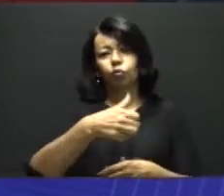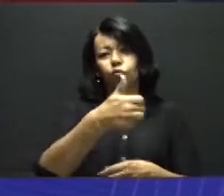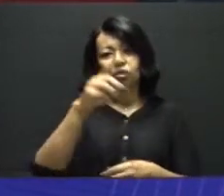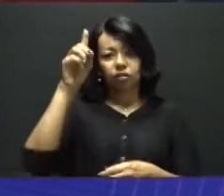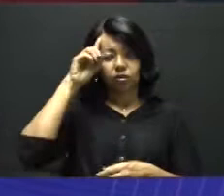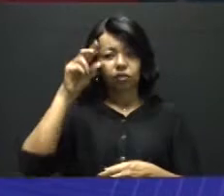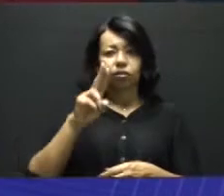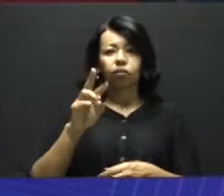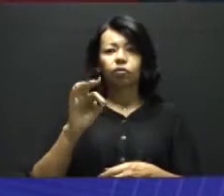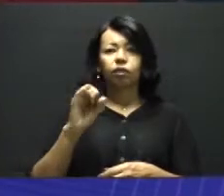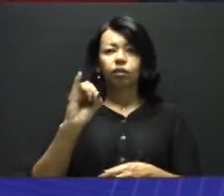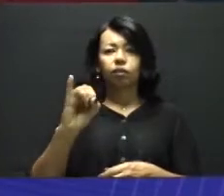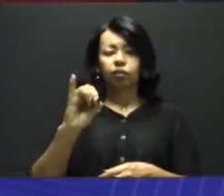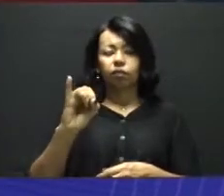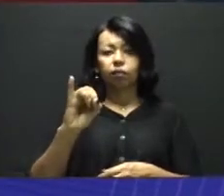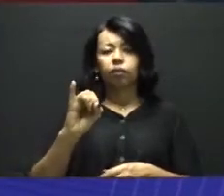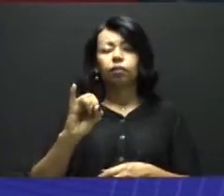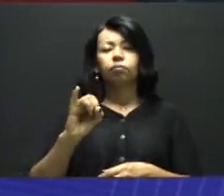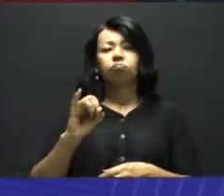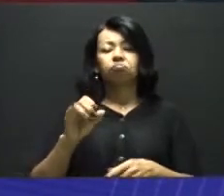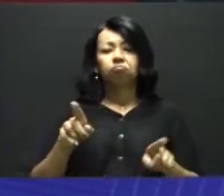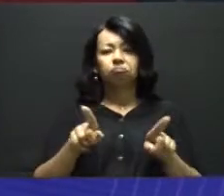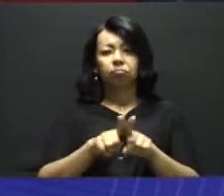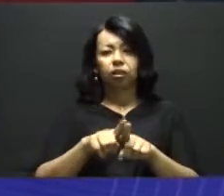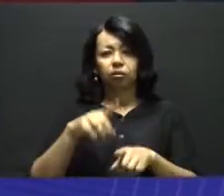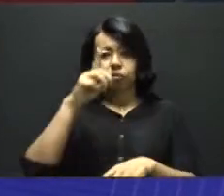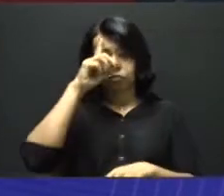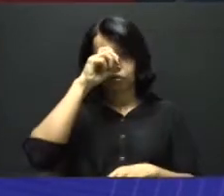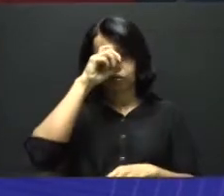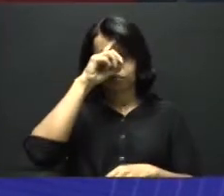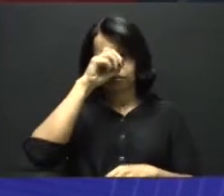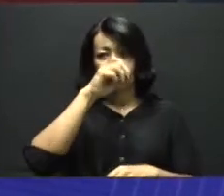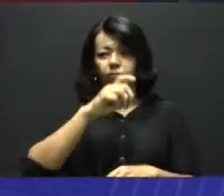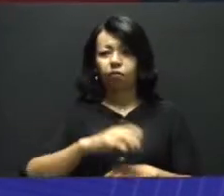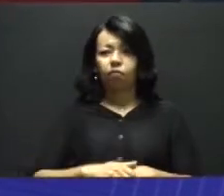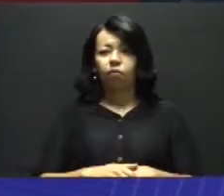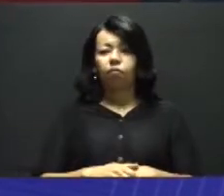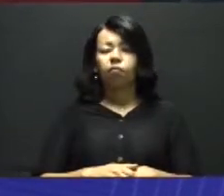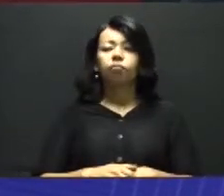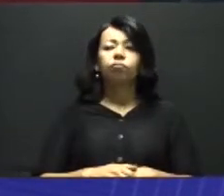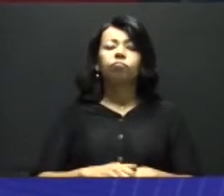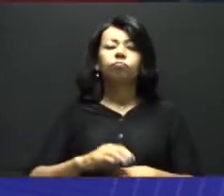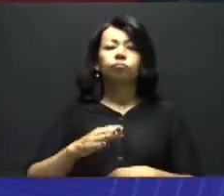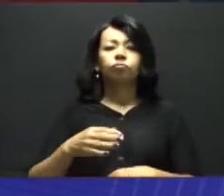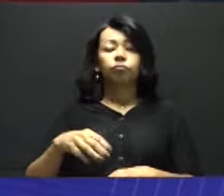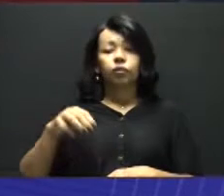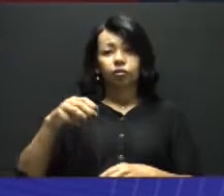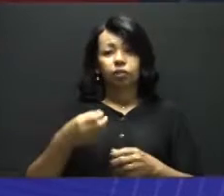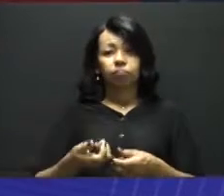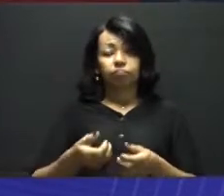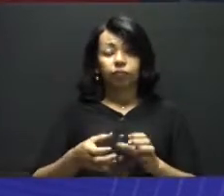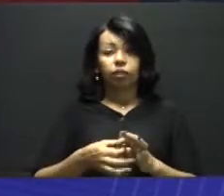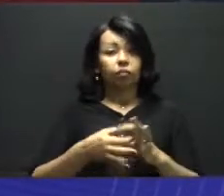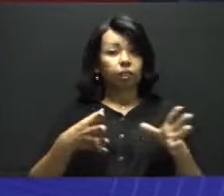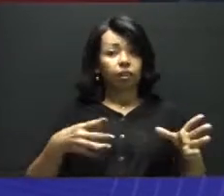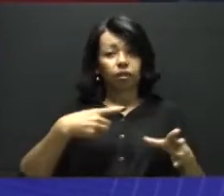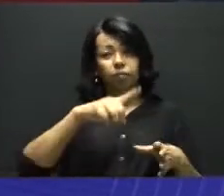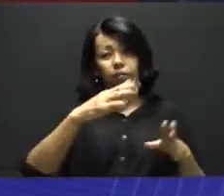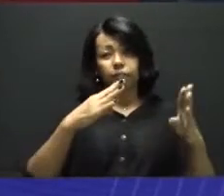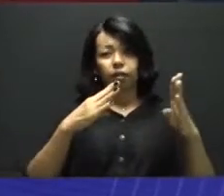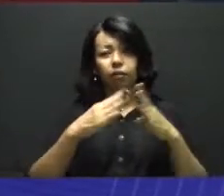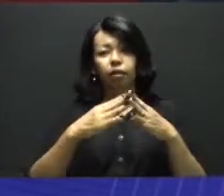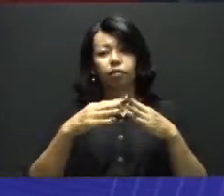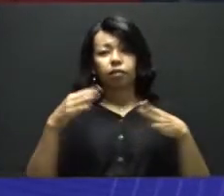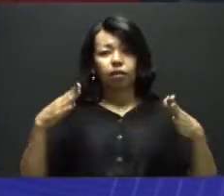na uti neonatal na mesma unidade hospitalar quando maria luiza recebeu alta foi uma alegria para